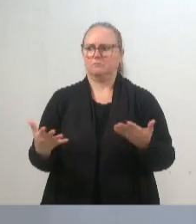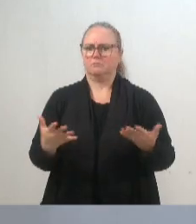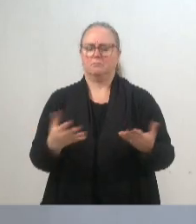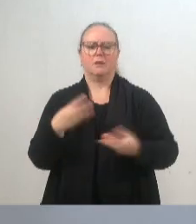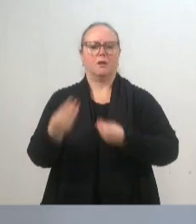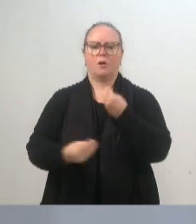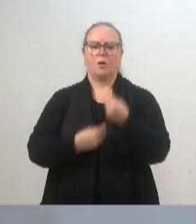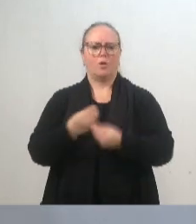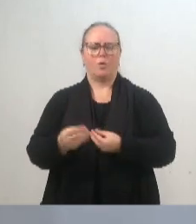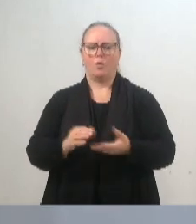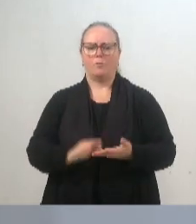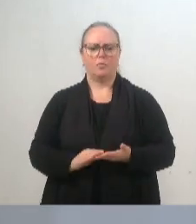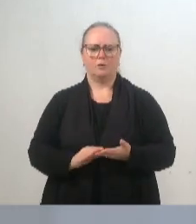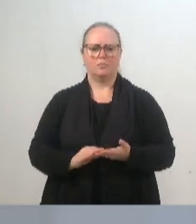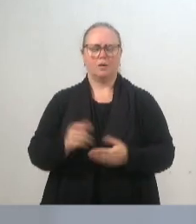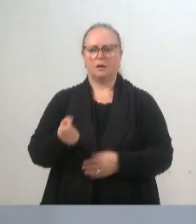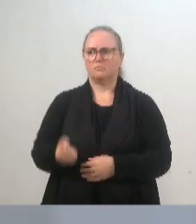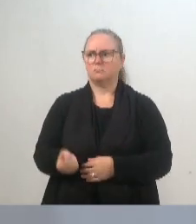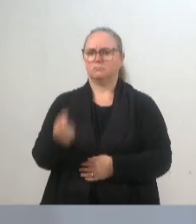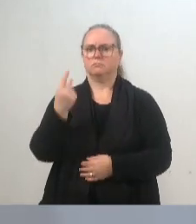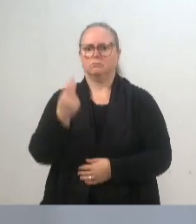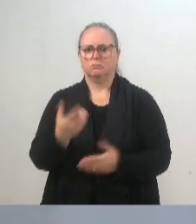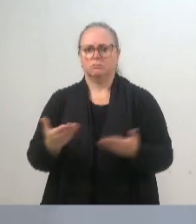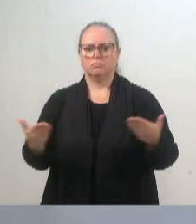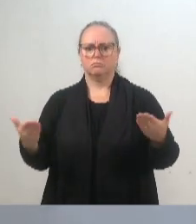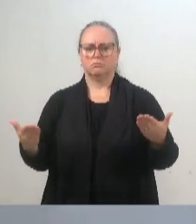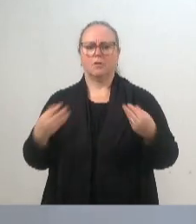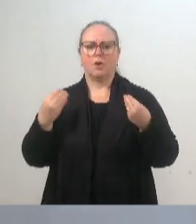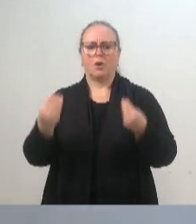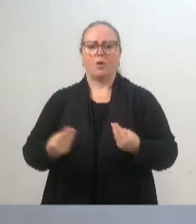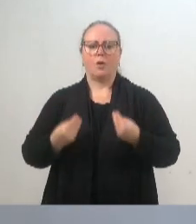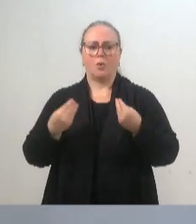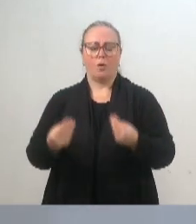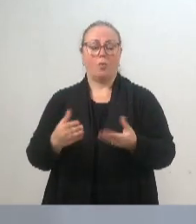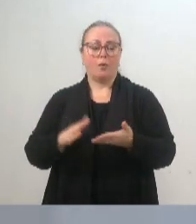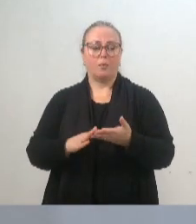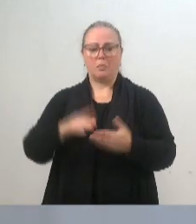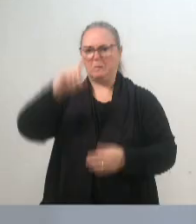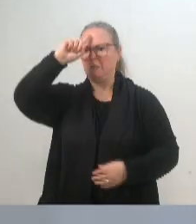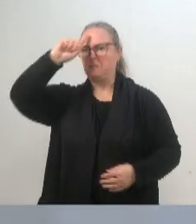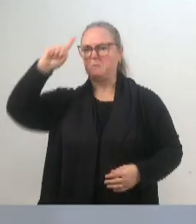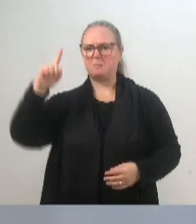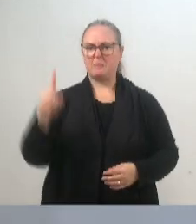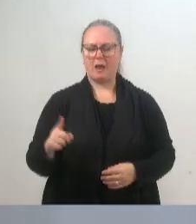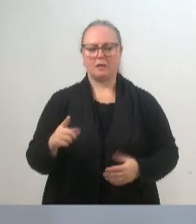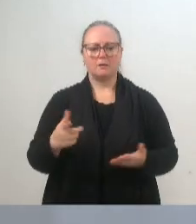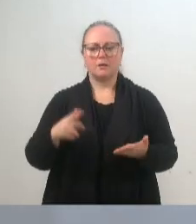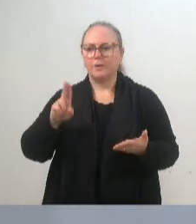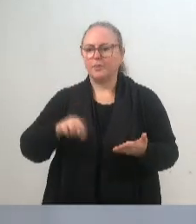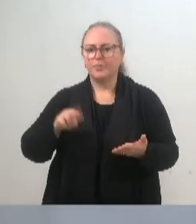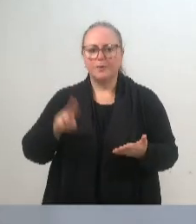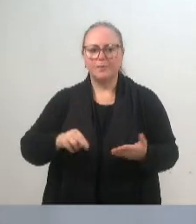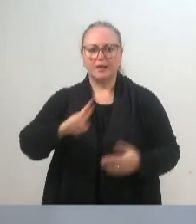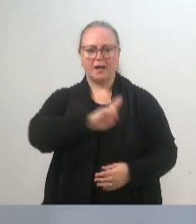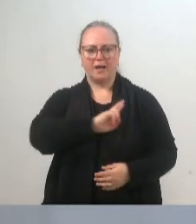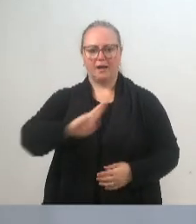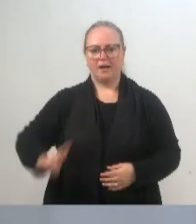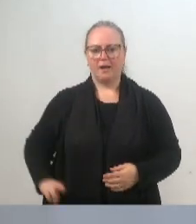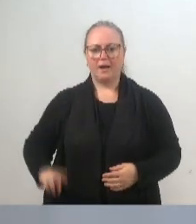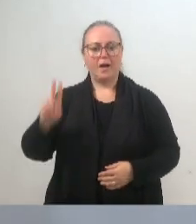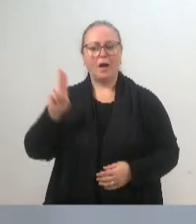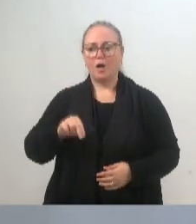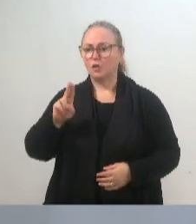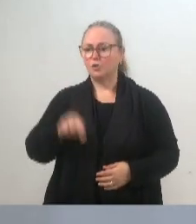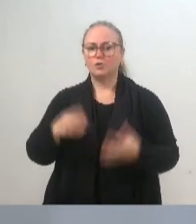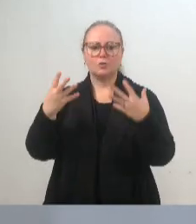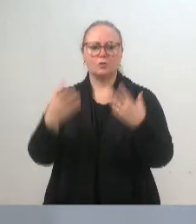isso é compatível com as maiores... com os maiores regimes autoritários do mundo. Nenhum país republicano permitiria uma insanidade